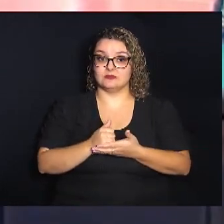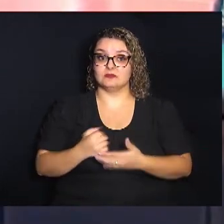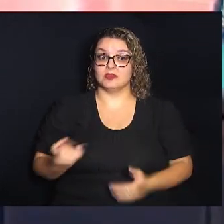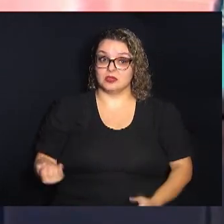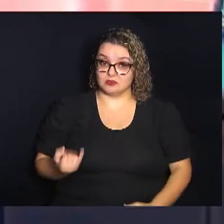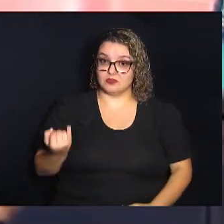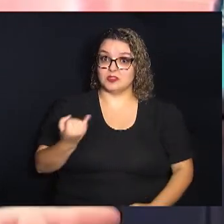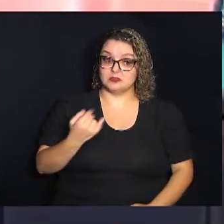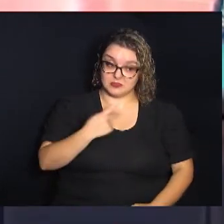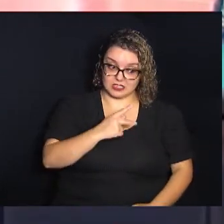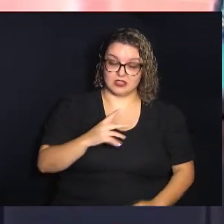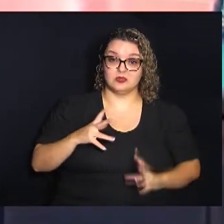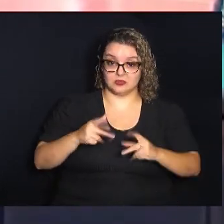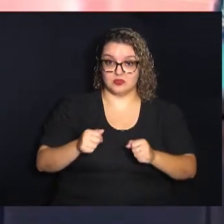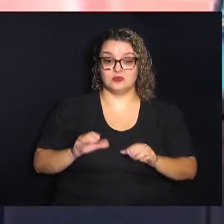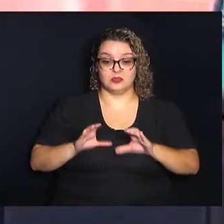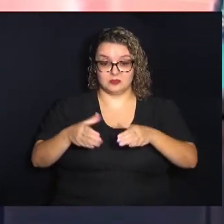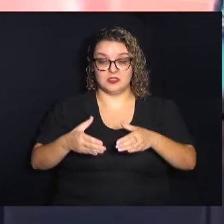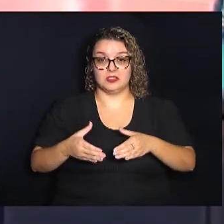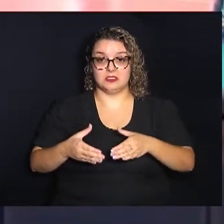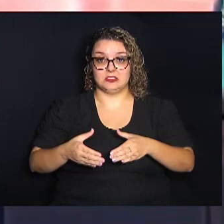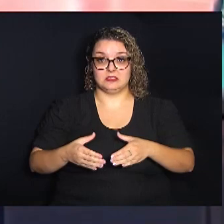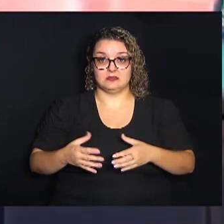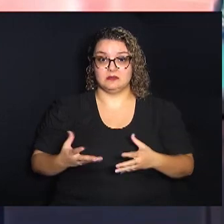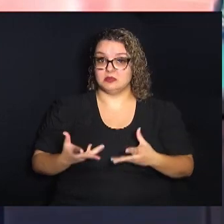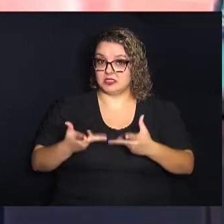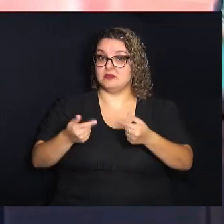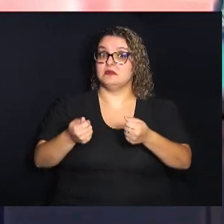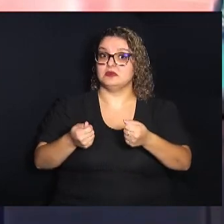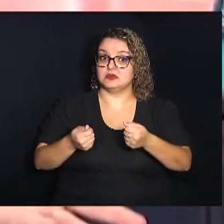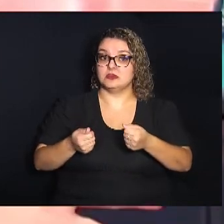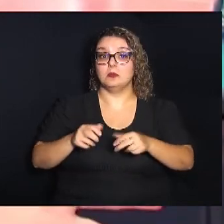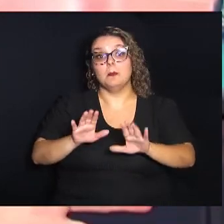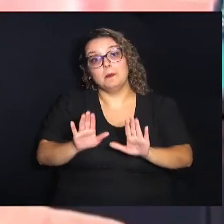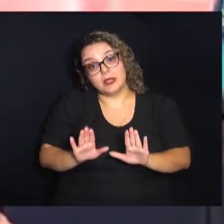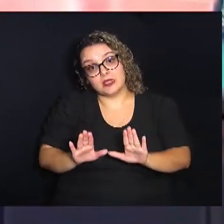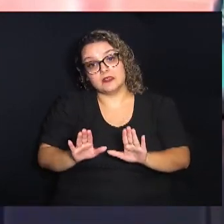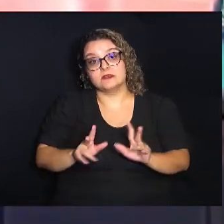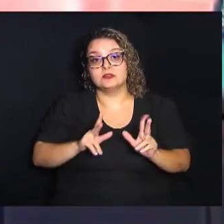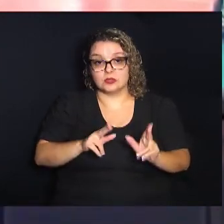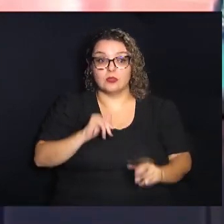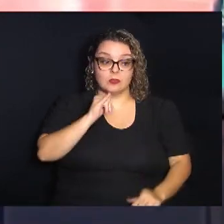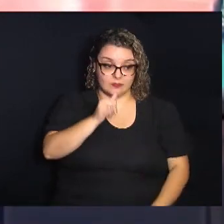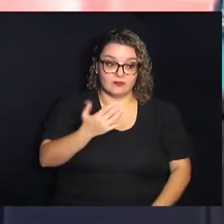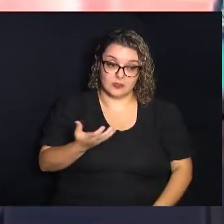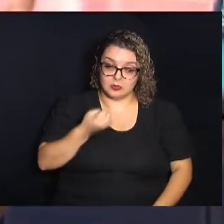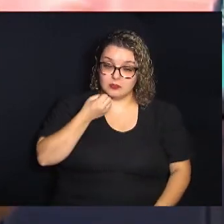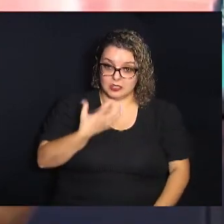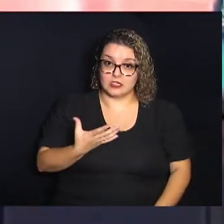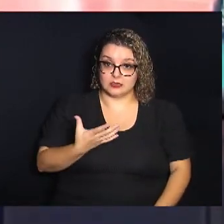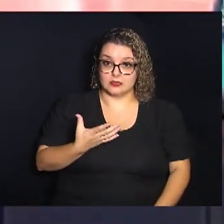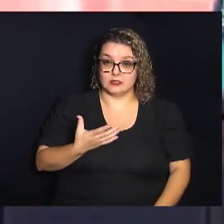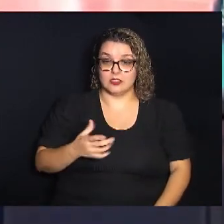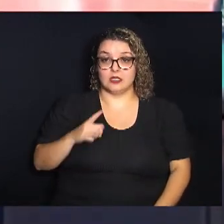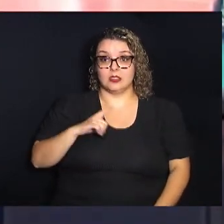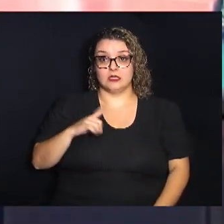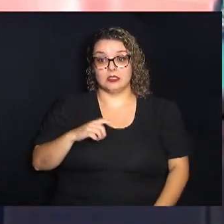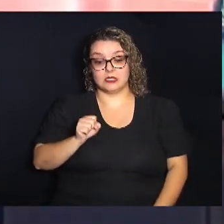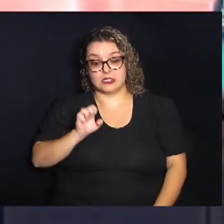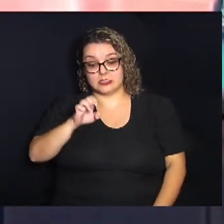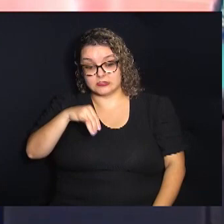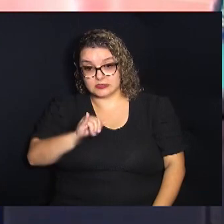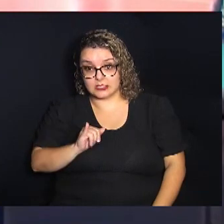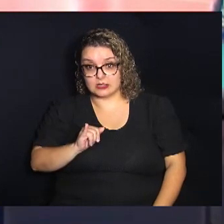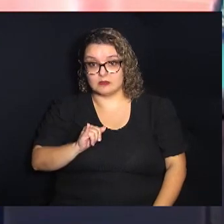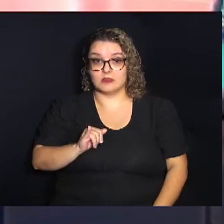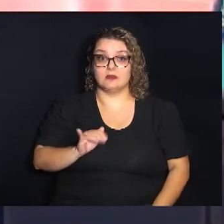ele, para todo o grupo, seria algo realmente sensacional. Porém, como ele falou muito bem, ainda tem a fase semifinal, um